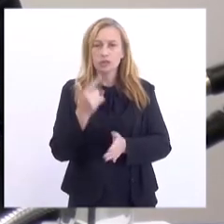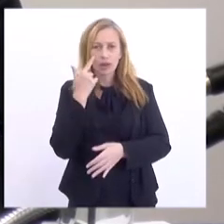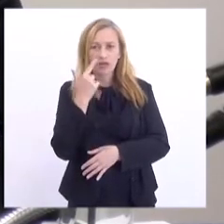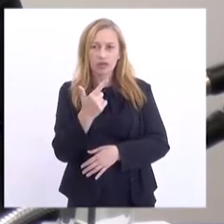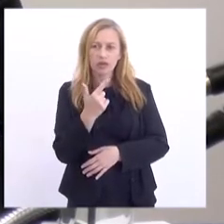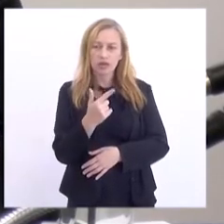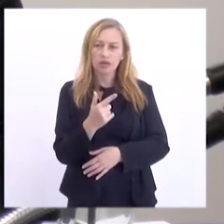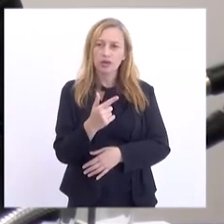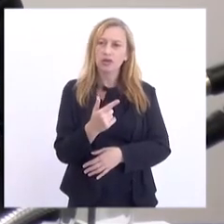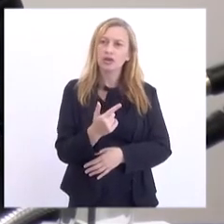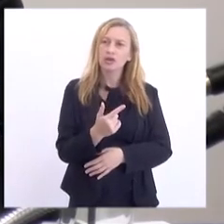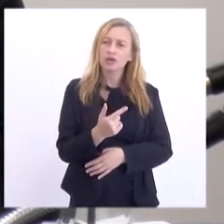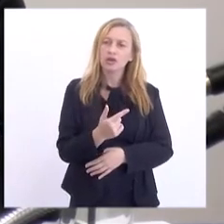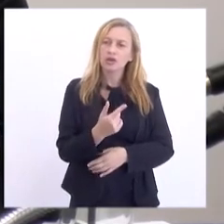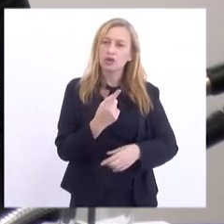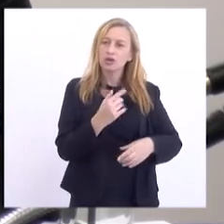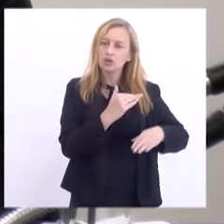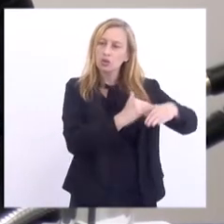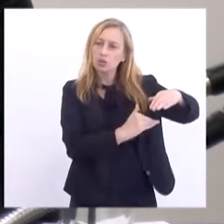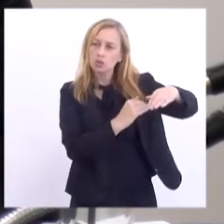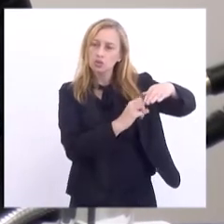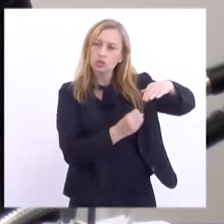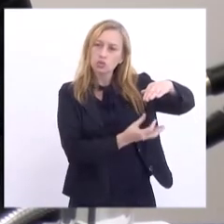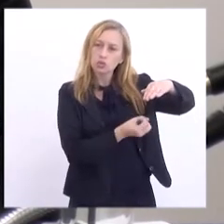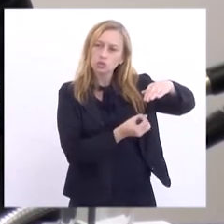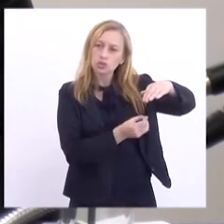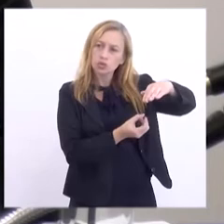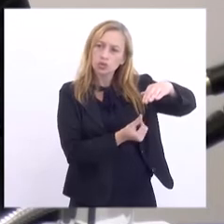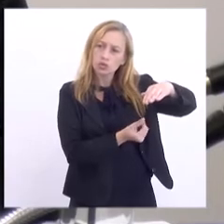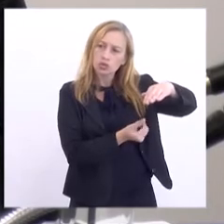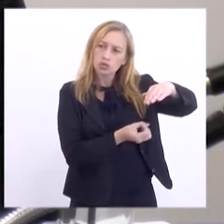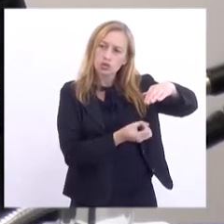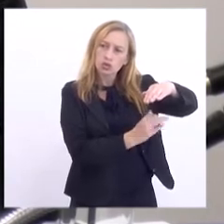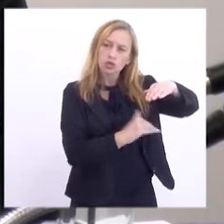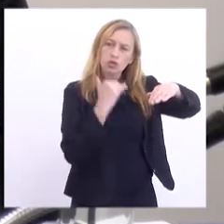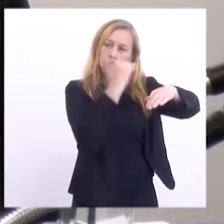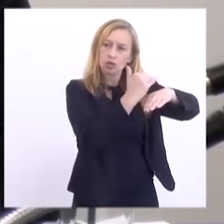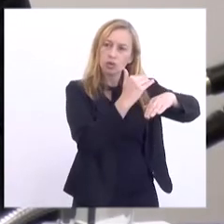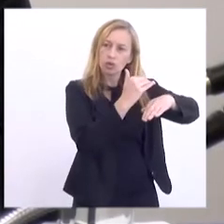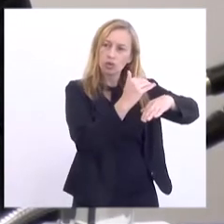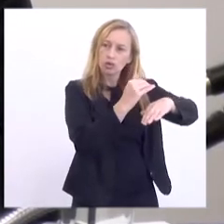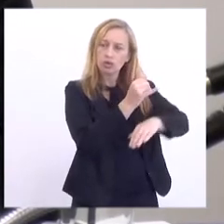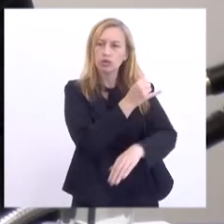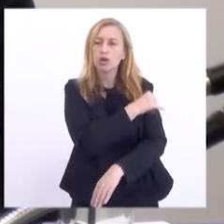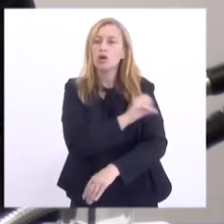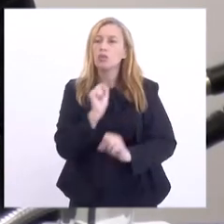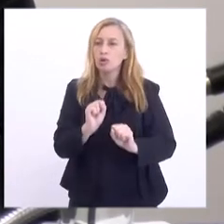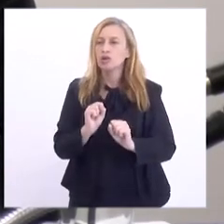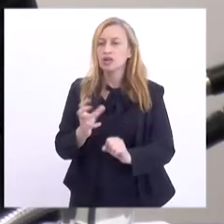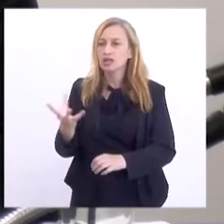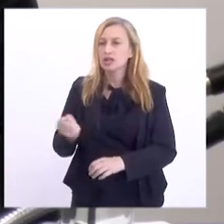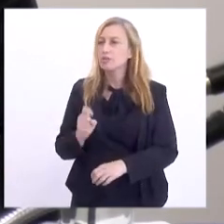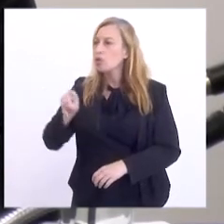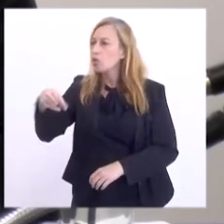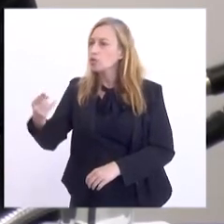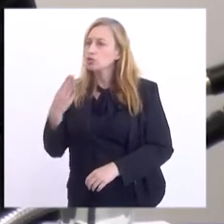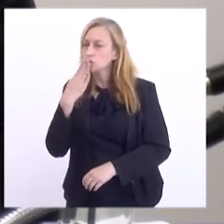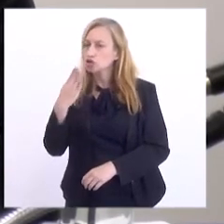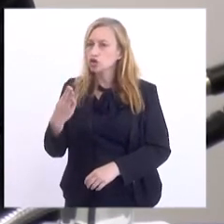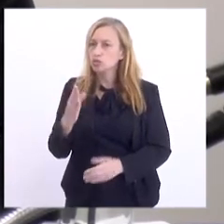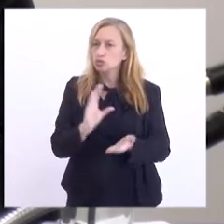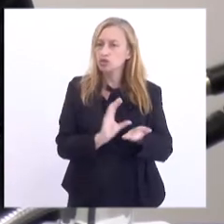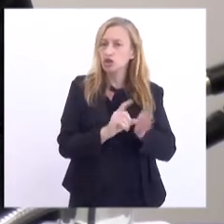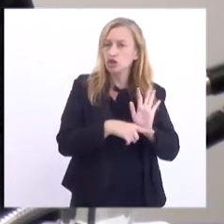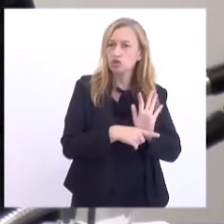beneficiado o beneficiário do super RJ possa receber também o outro benefício durante a gente calamidade que como vocês sabem a lei